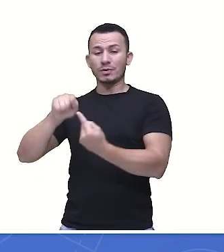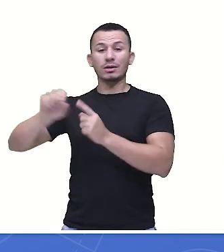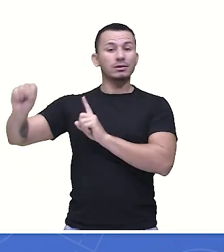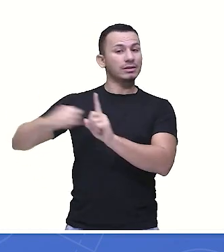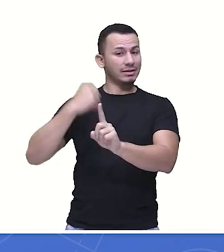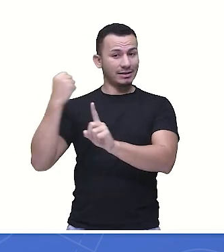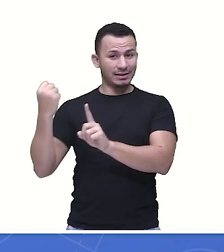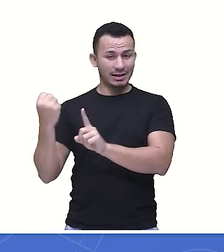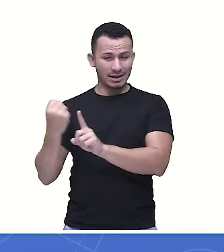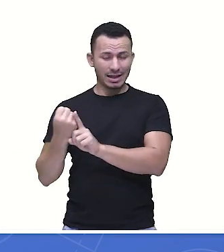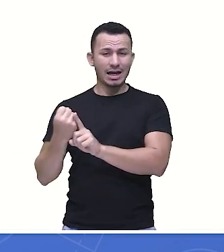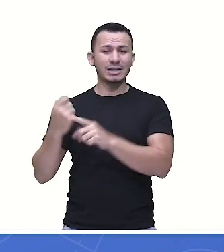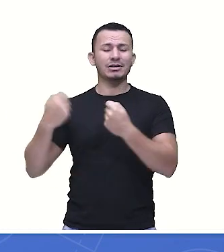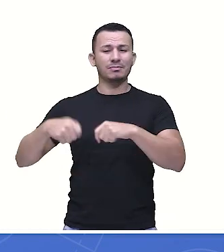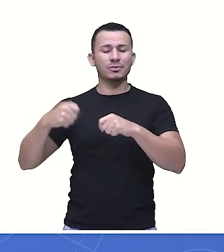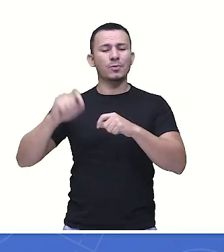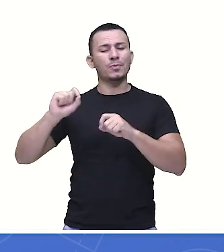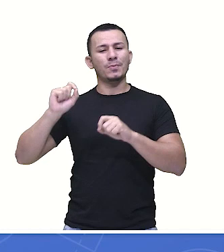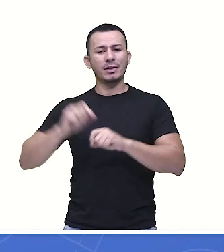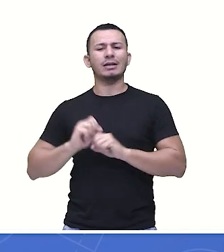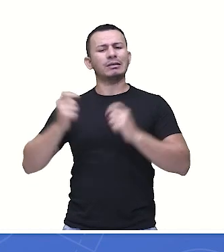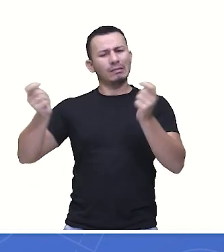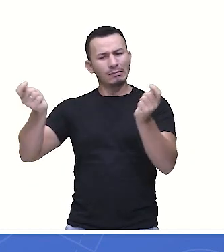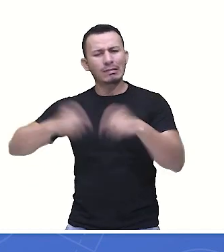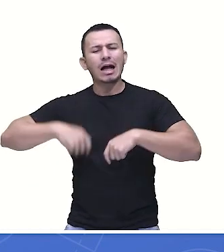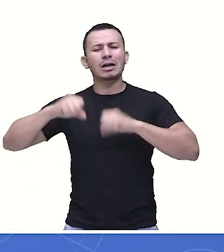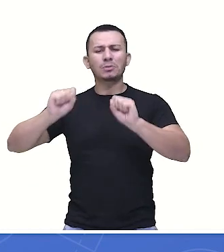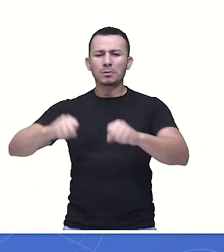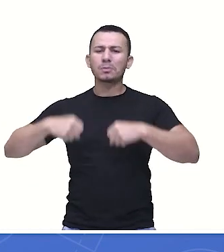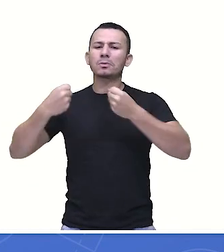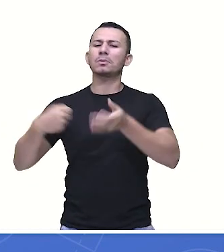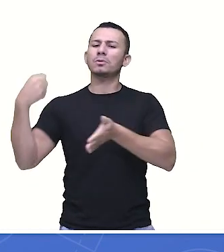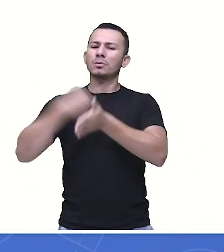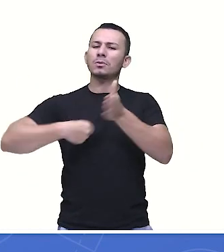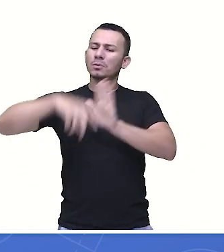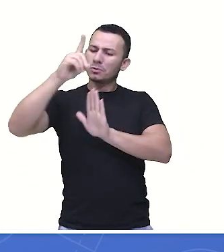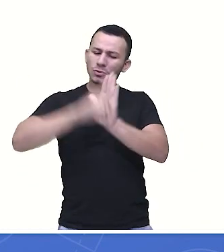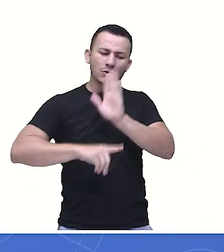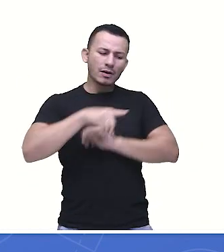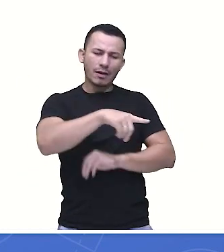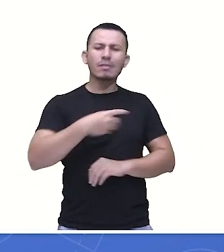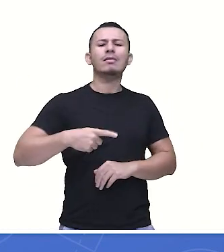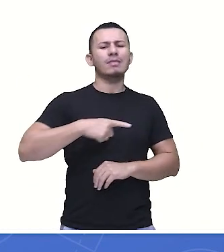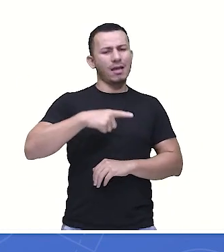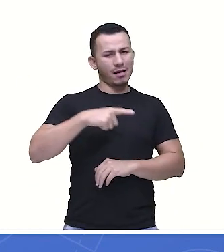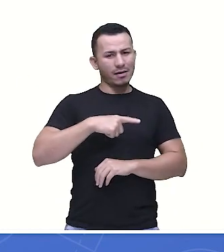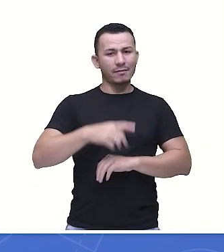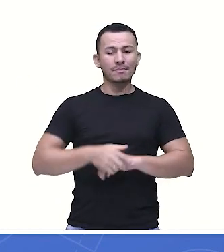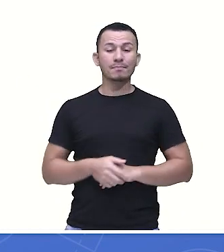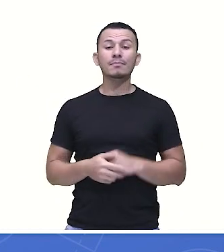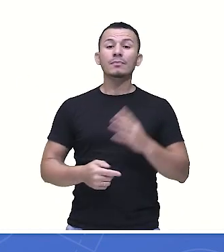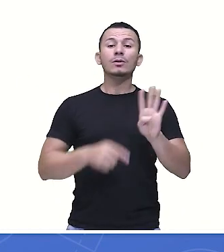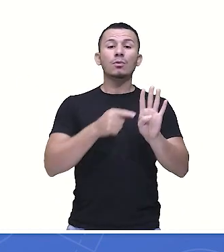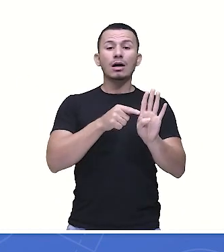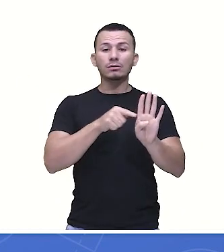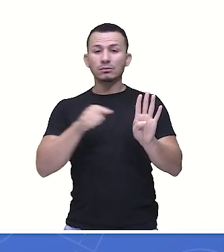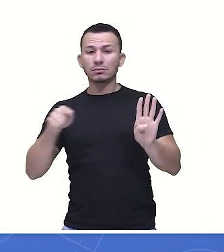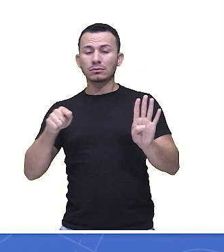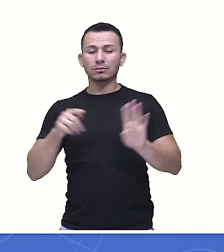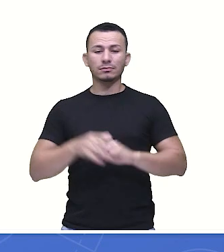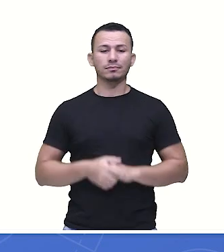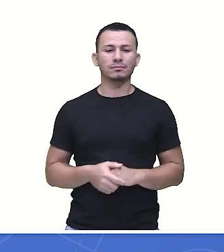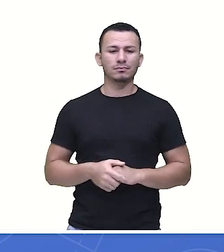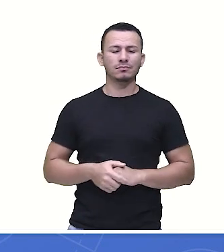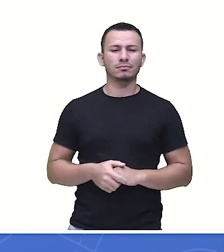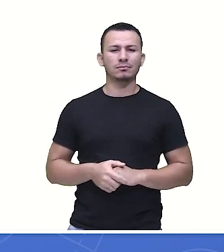fosse esclarecida e capaz de lutar por seus direitos. E 4, a disseminação dos